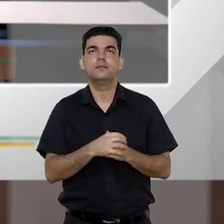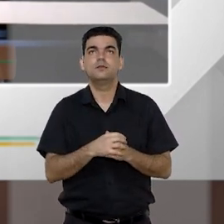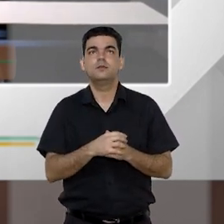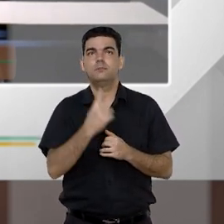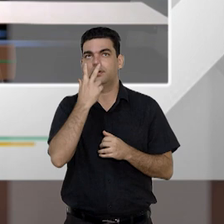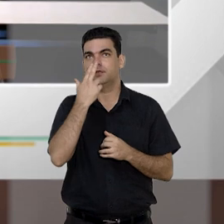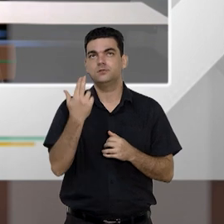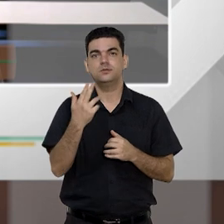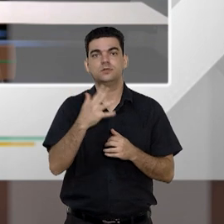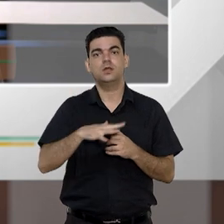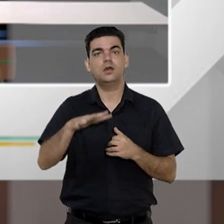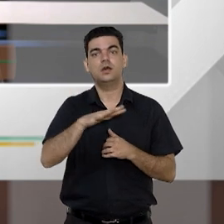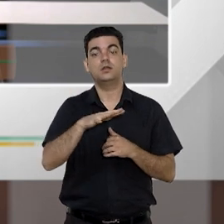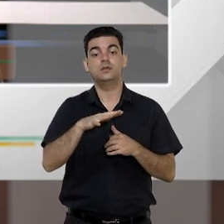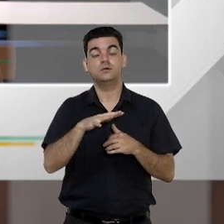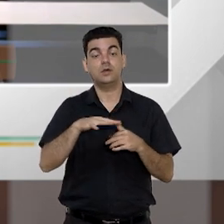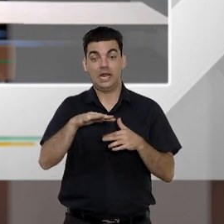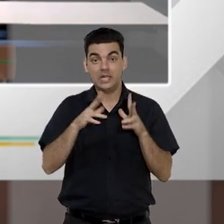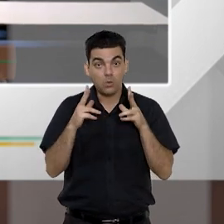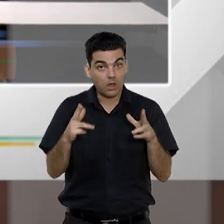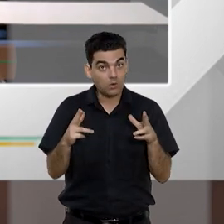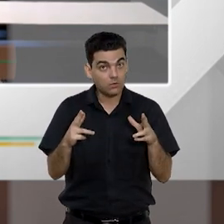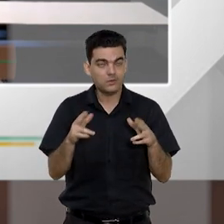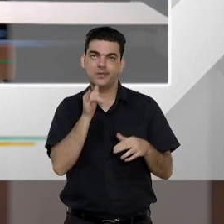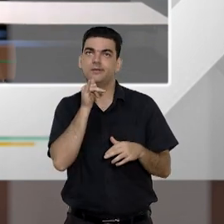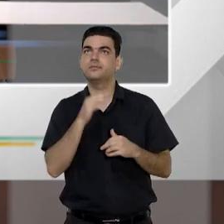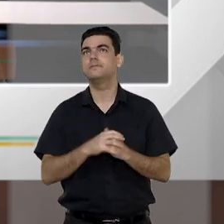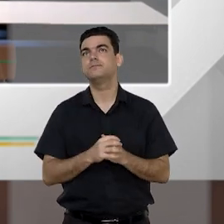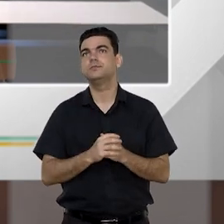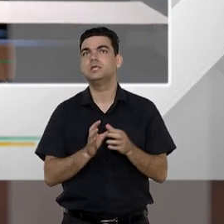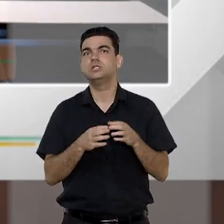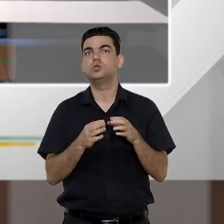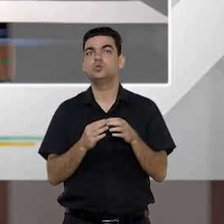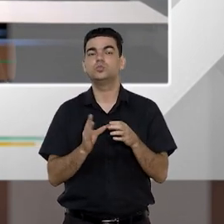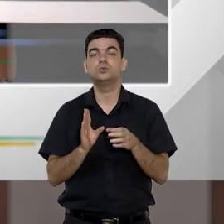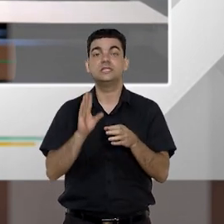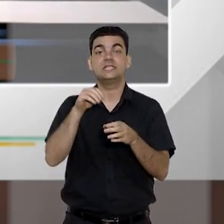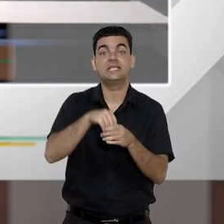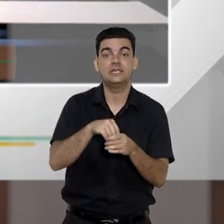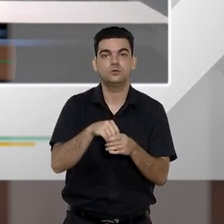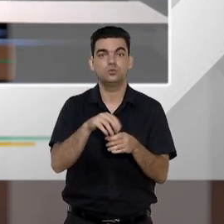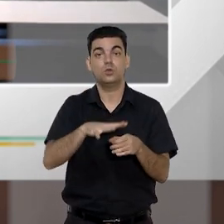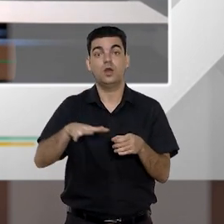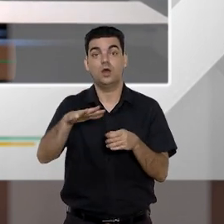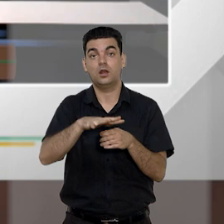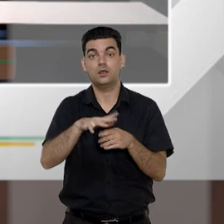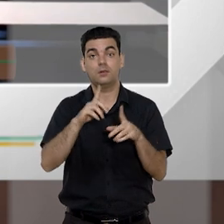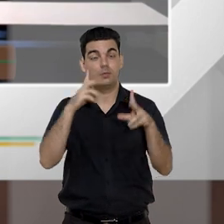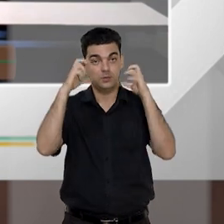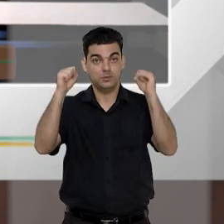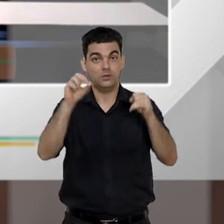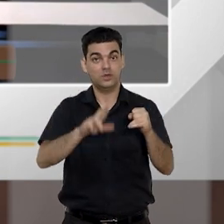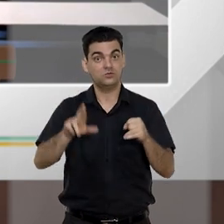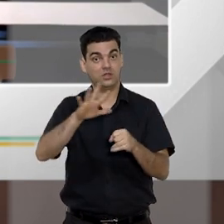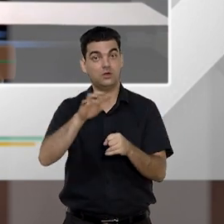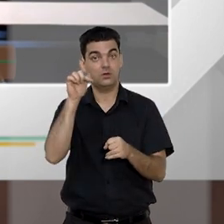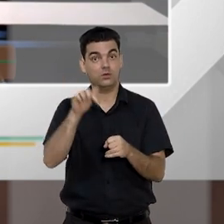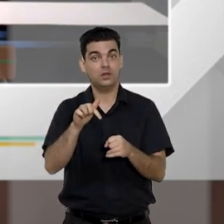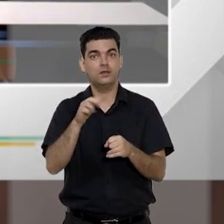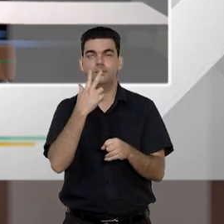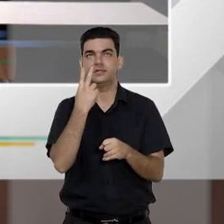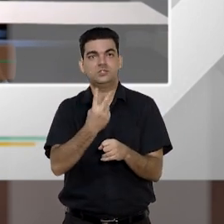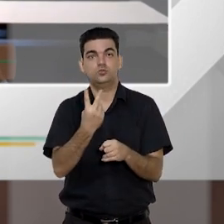recursais ele for no âmbito da mesma região, ou seja, entre turmas recursais no âmbito do mesmo